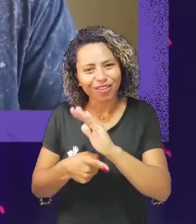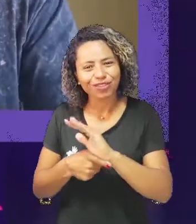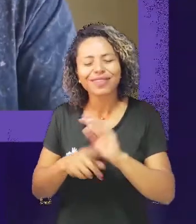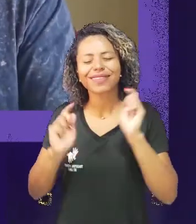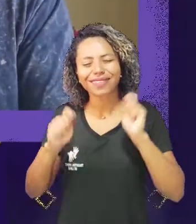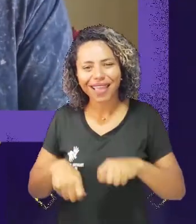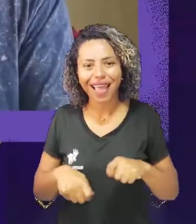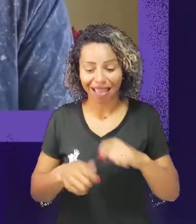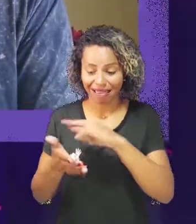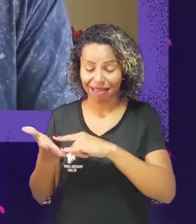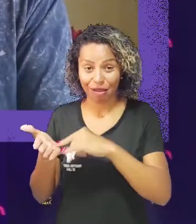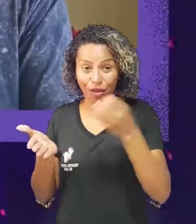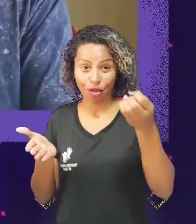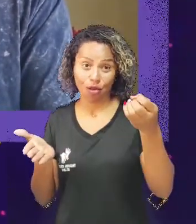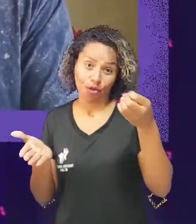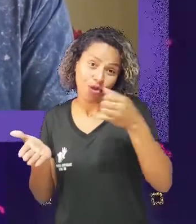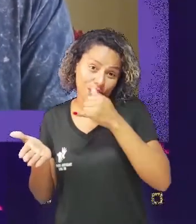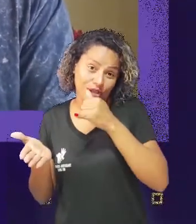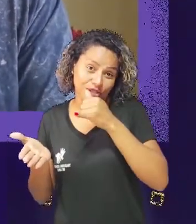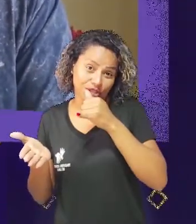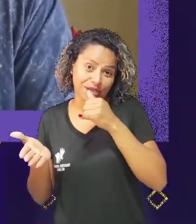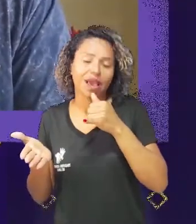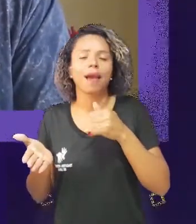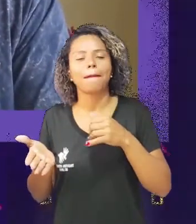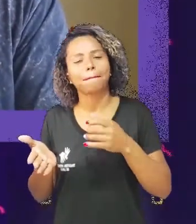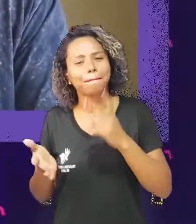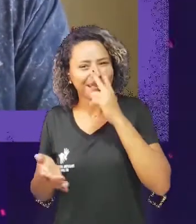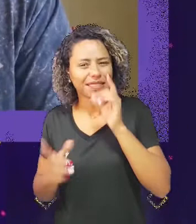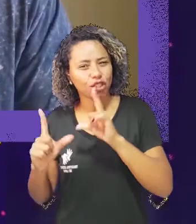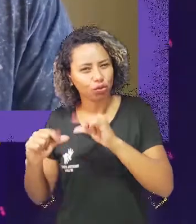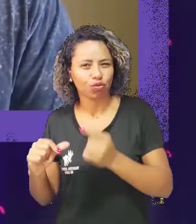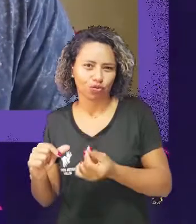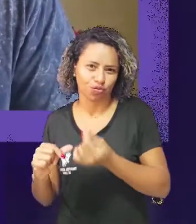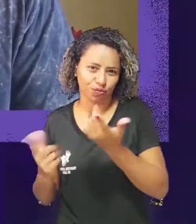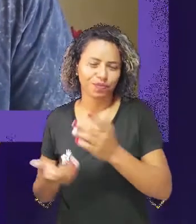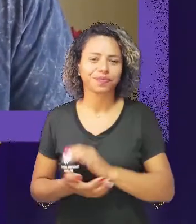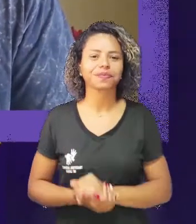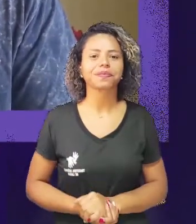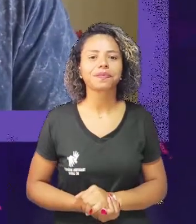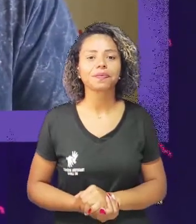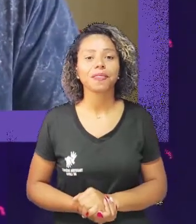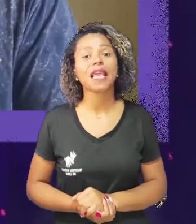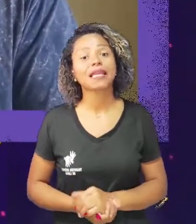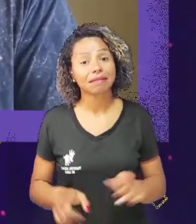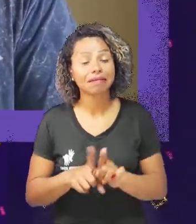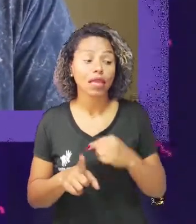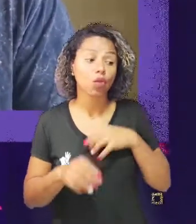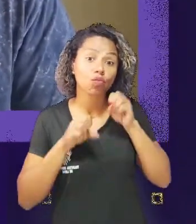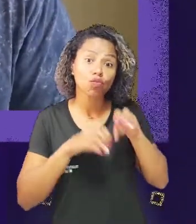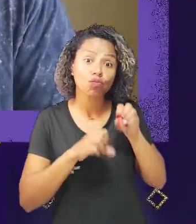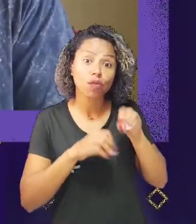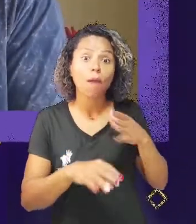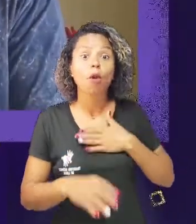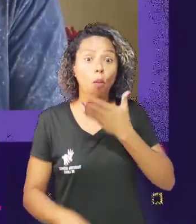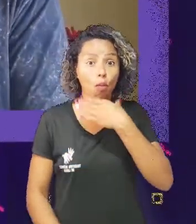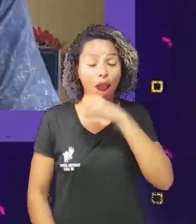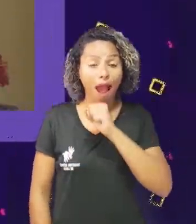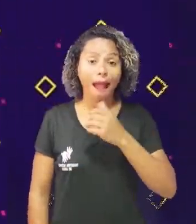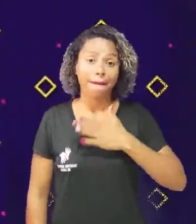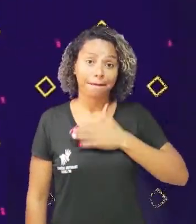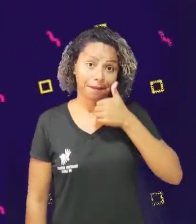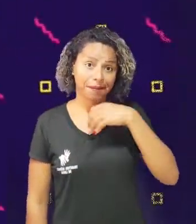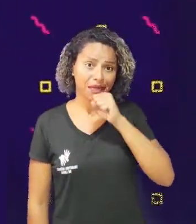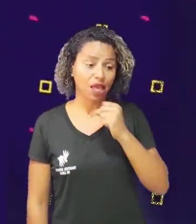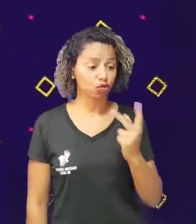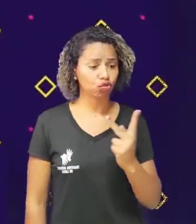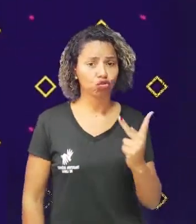né? O valor da conta. Eu achei que foi muito legal que eu consegui passar isso também pro meu pai, né? Na casa dele, que mora só o meu pai e minha mãe.